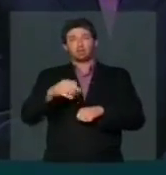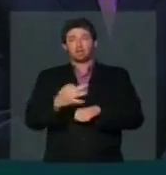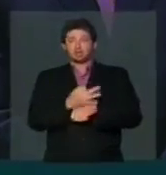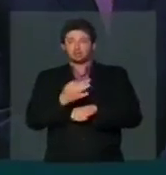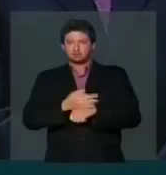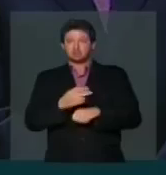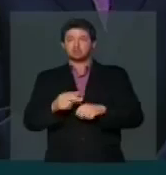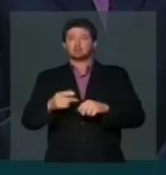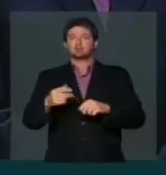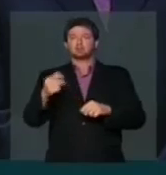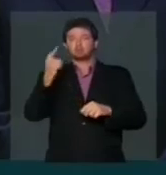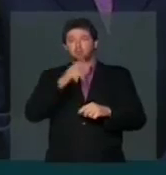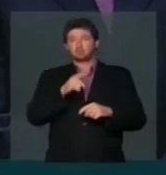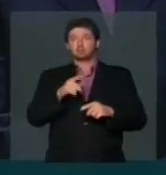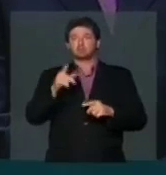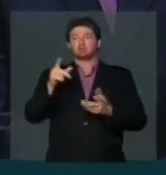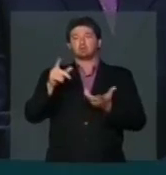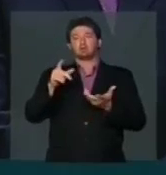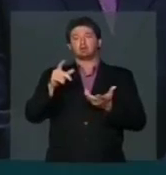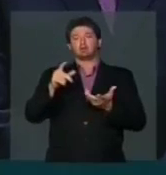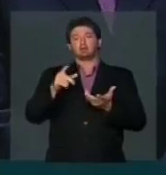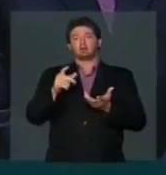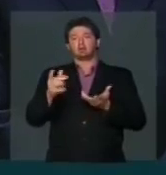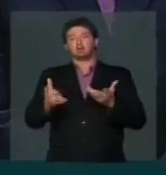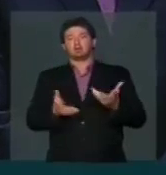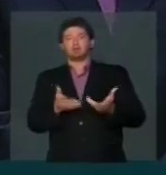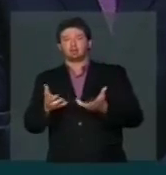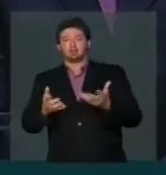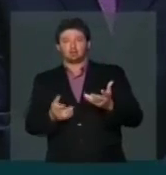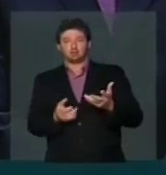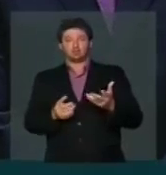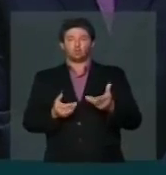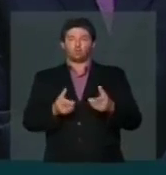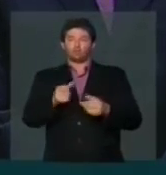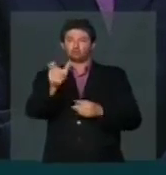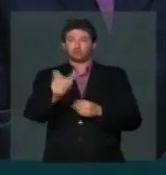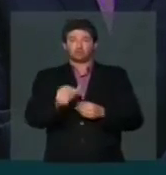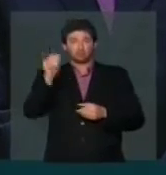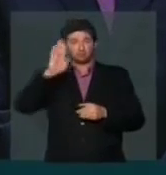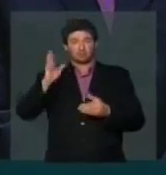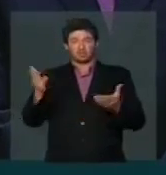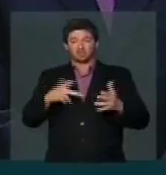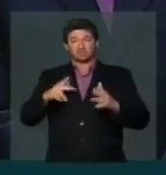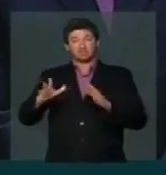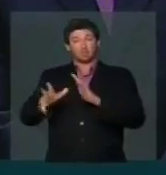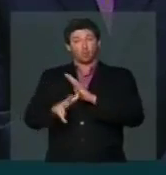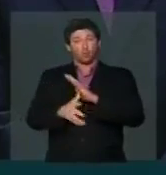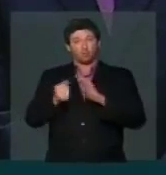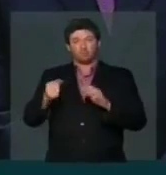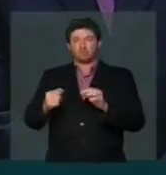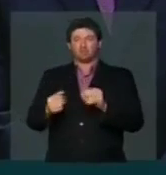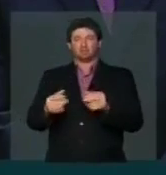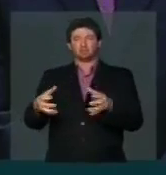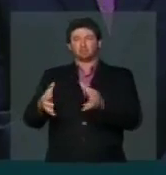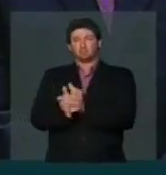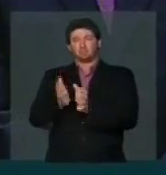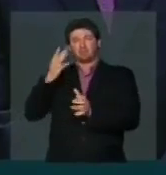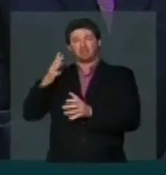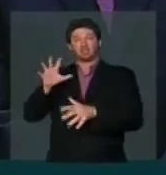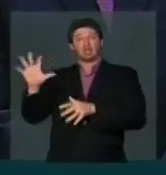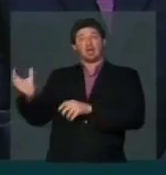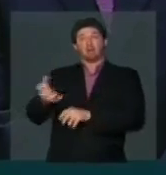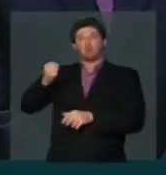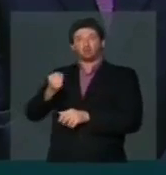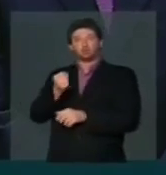ao aparelhamento, ao fisiologismo, à forma como o país vem sendo assaltado por um partido que se apossou da